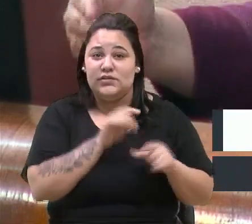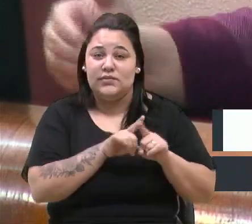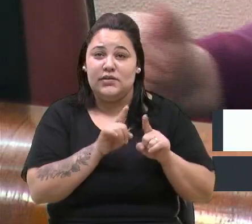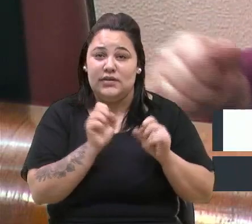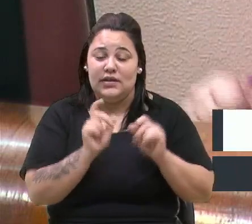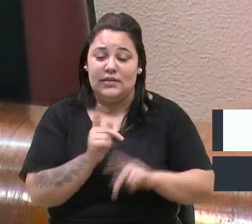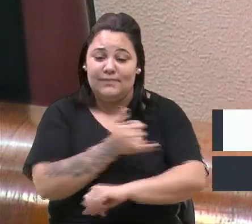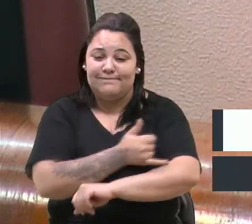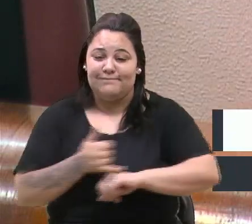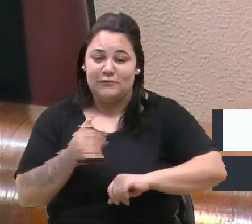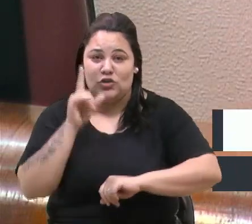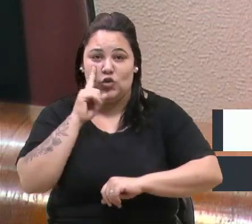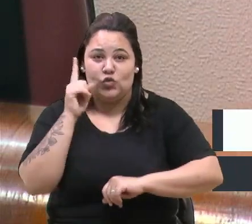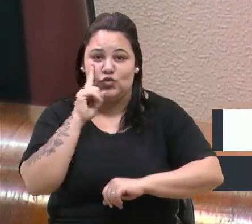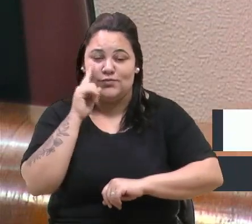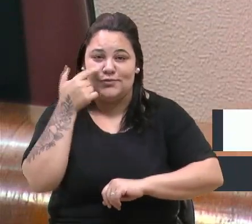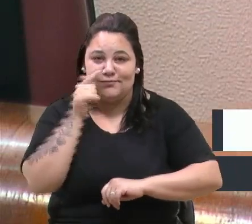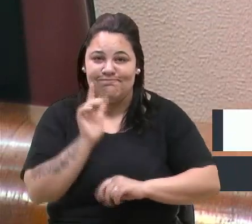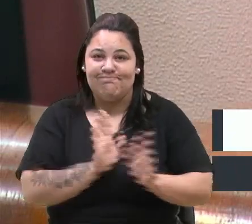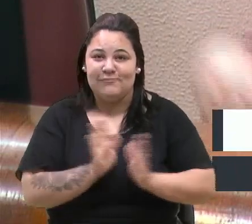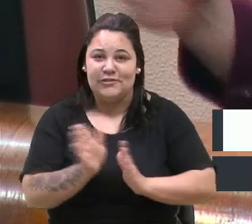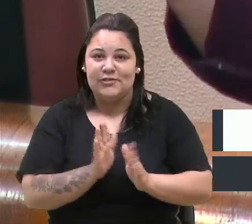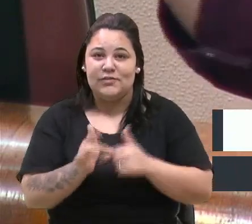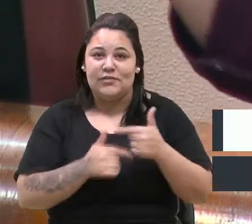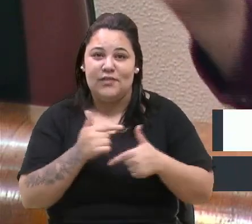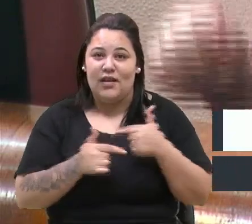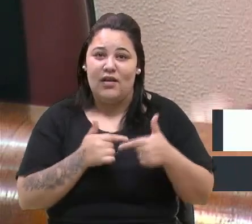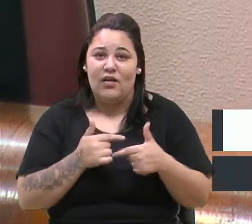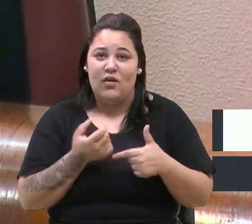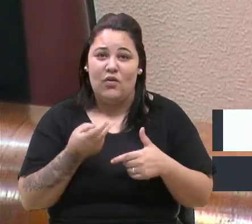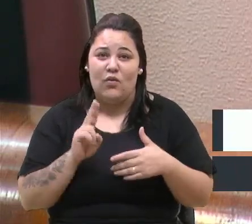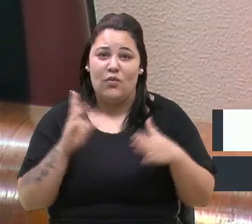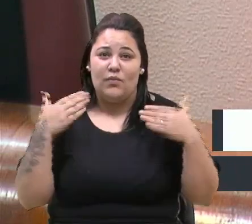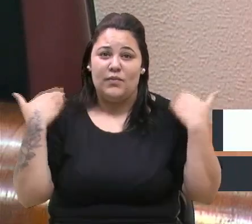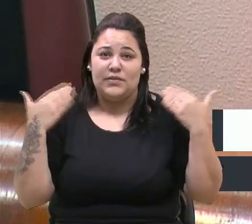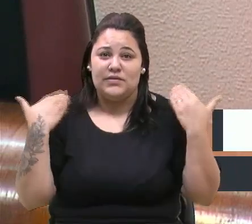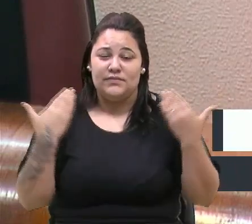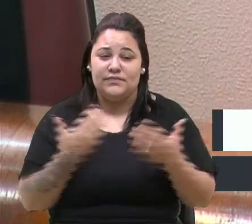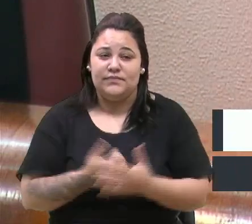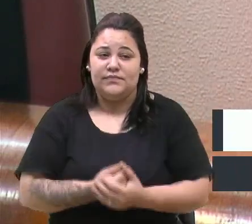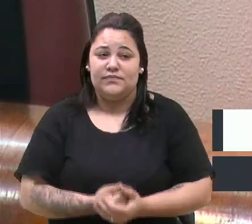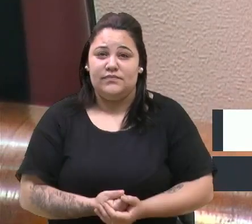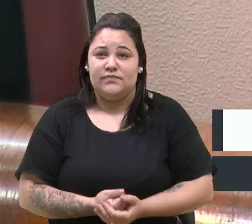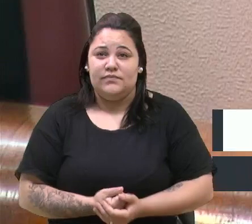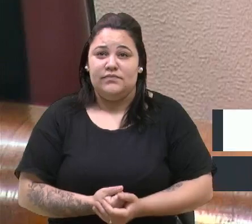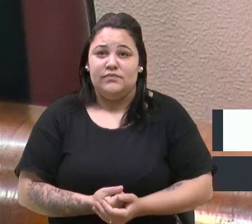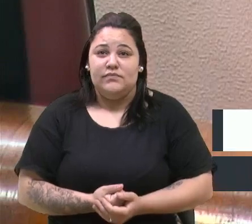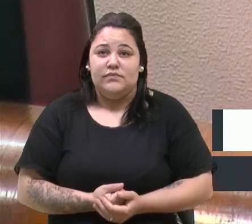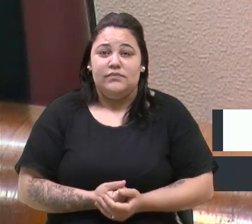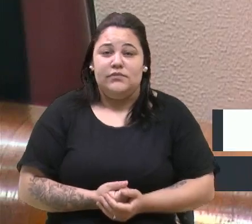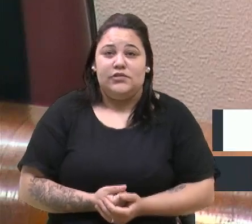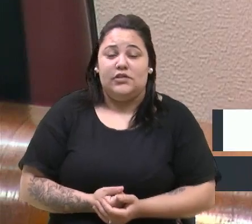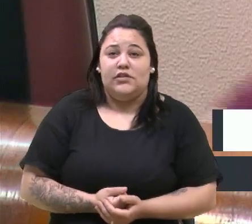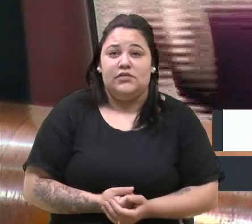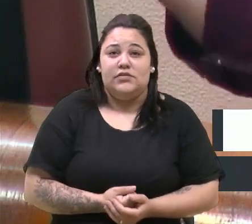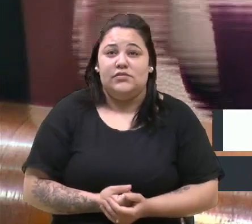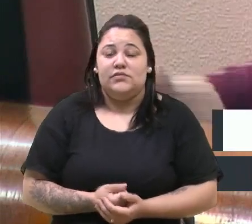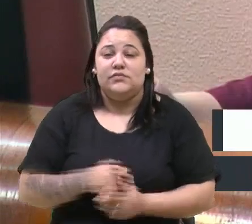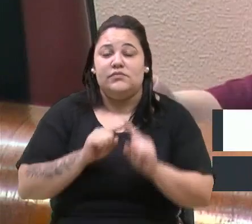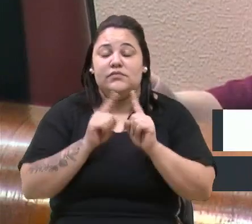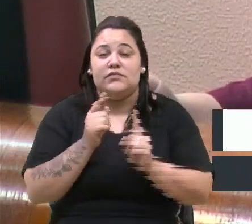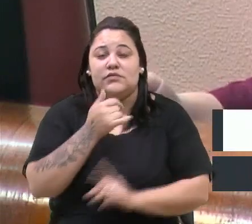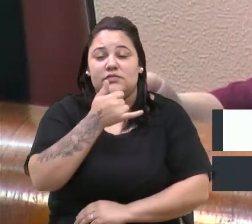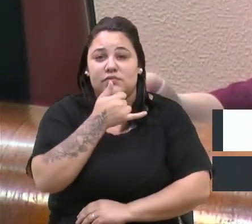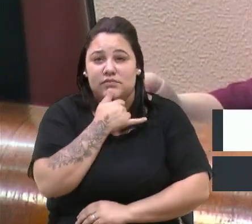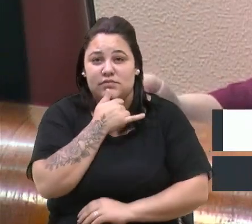o dia para poder trabalhar, ou mesmo que fosse para passear, não importa. Mas, infelizmente, a